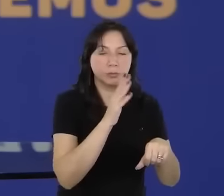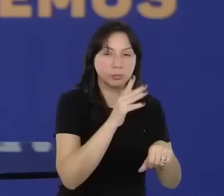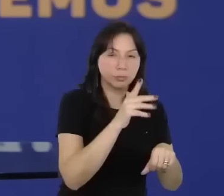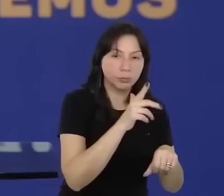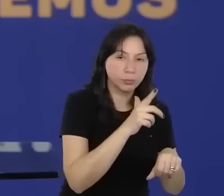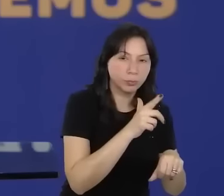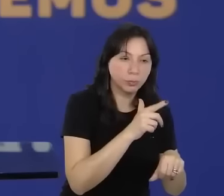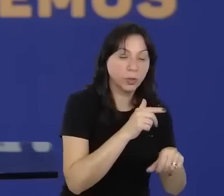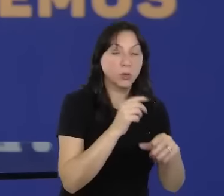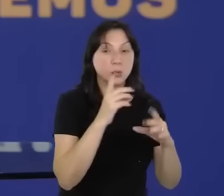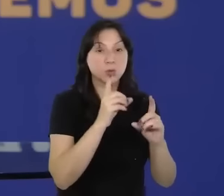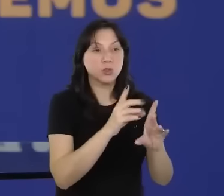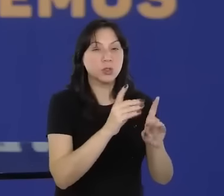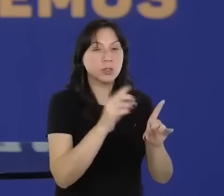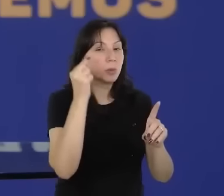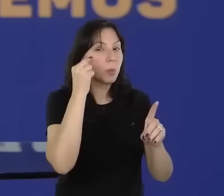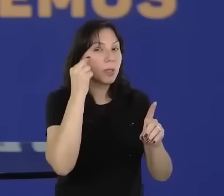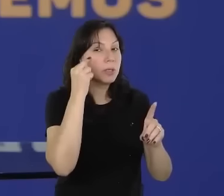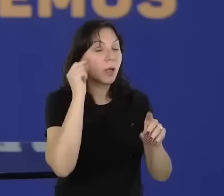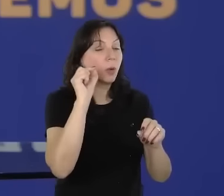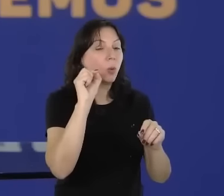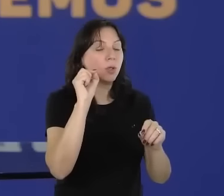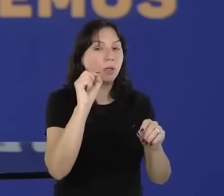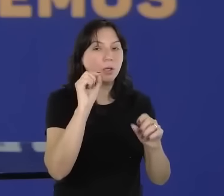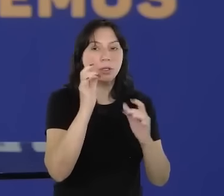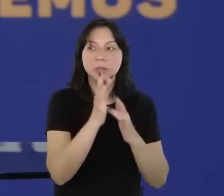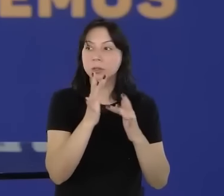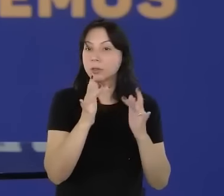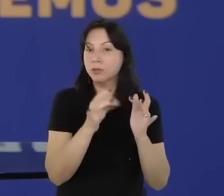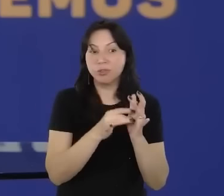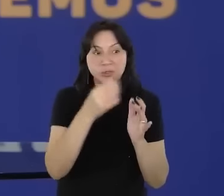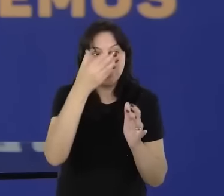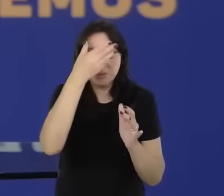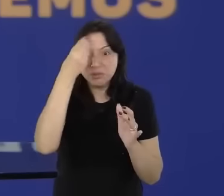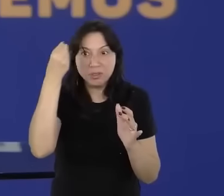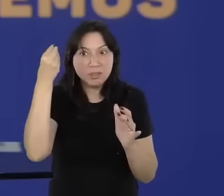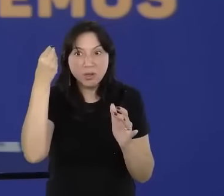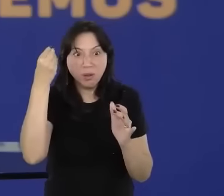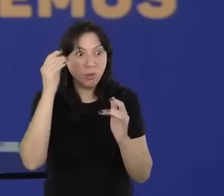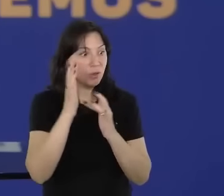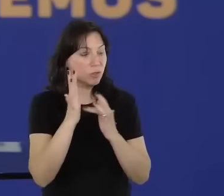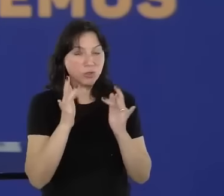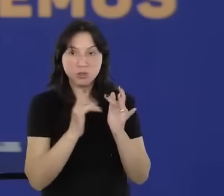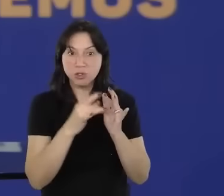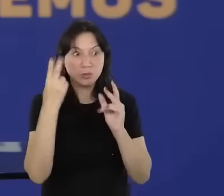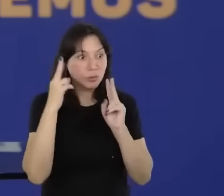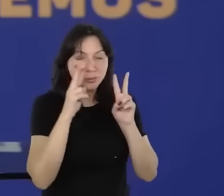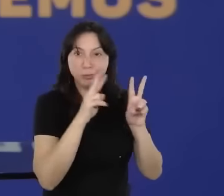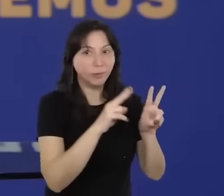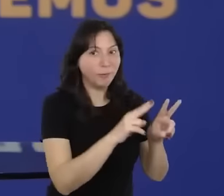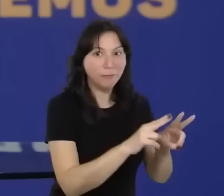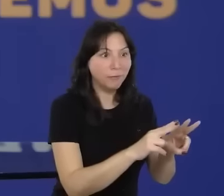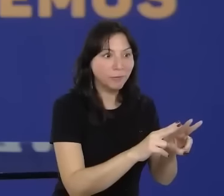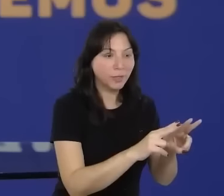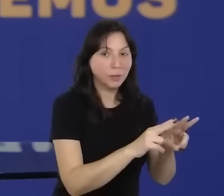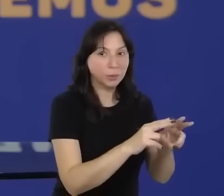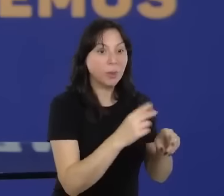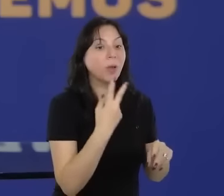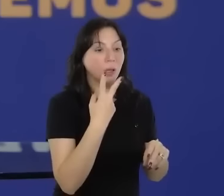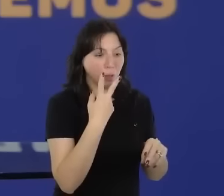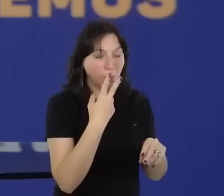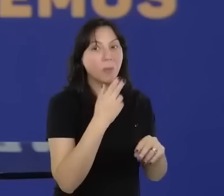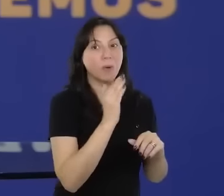Jesus Esqueceu da gente eu acho que nós estamos sozinhos nessa Eu acho que o socorro não virá Eu acho que a morte vai